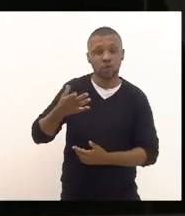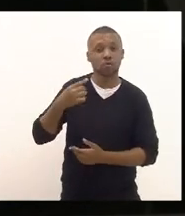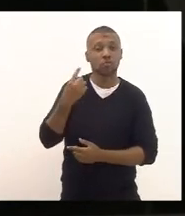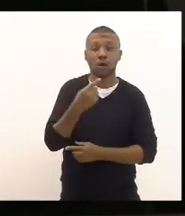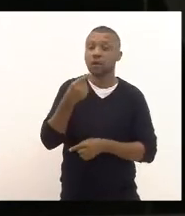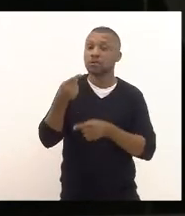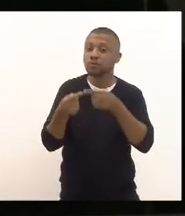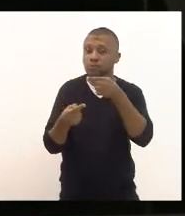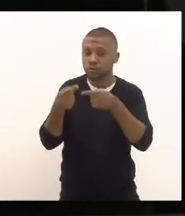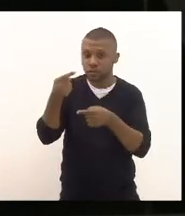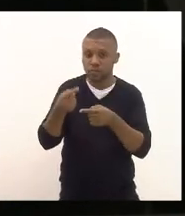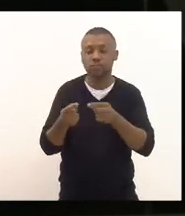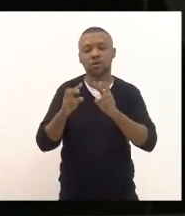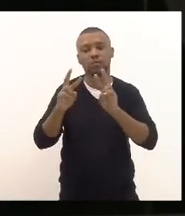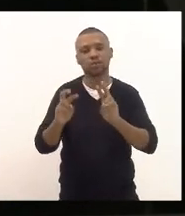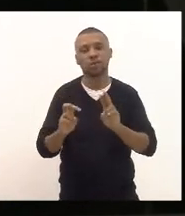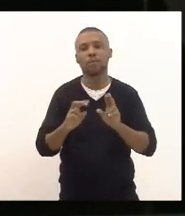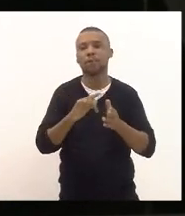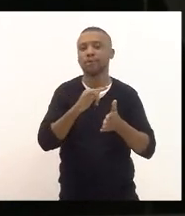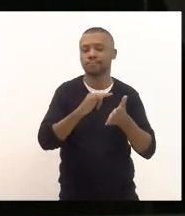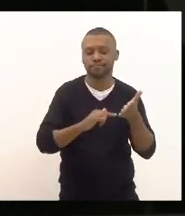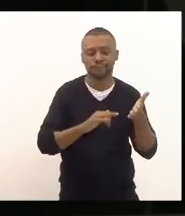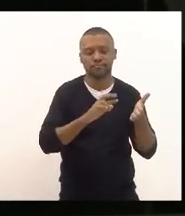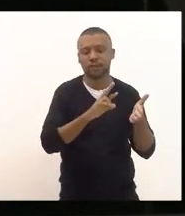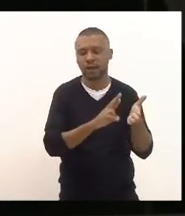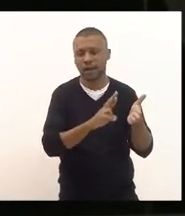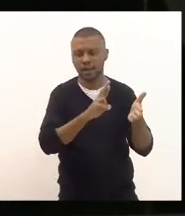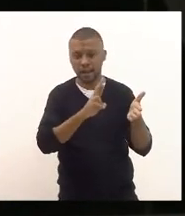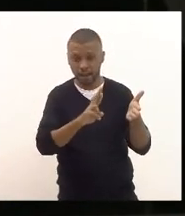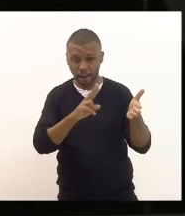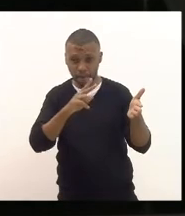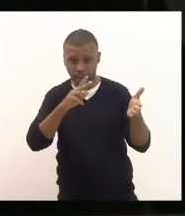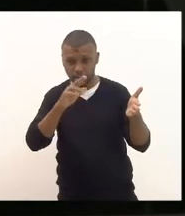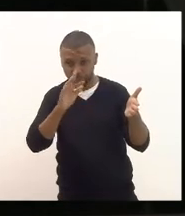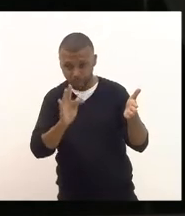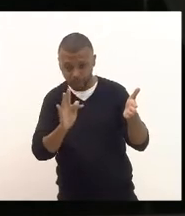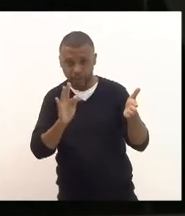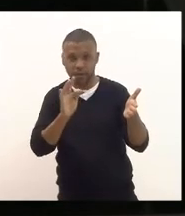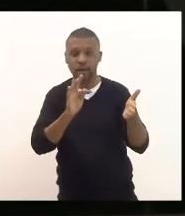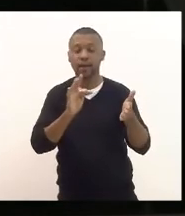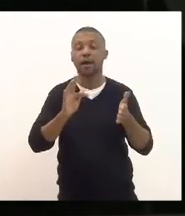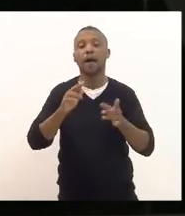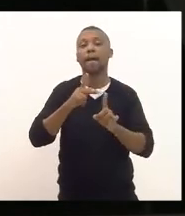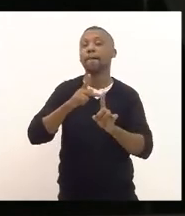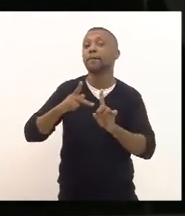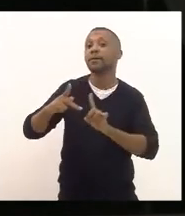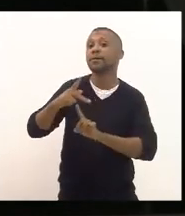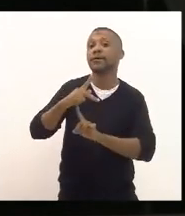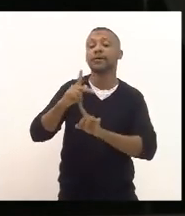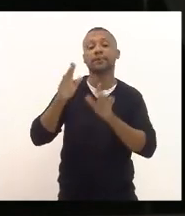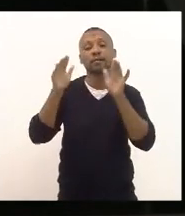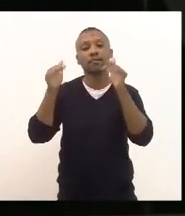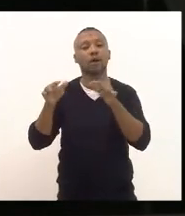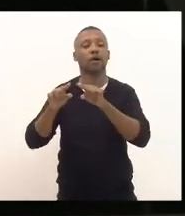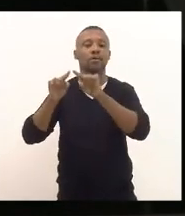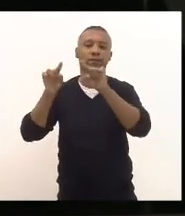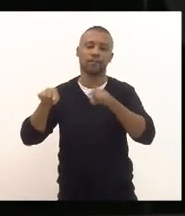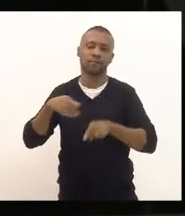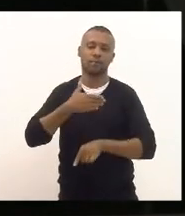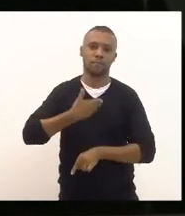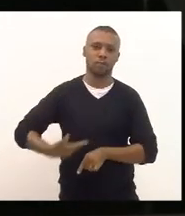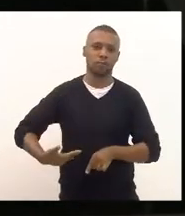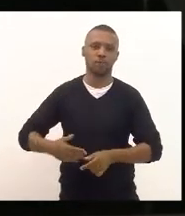discutimos aqui regime de recuperação fiscal previdência dos servidores públicos a presença